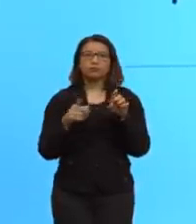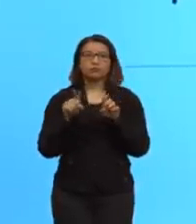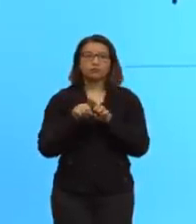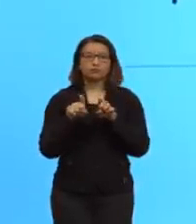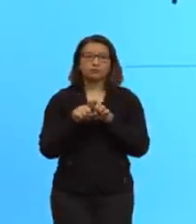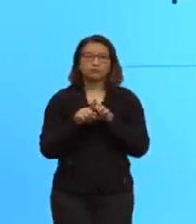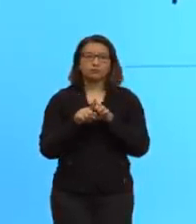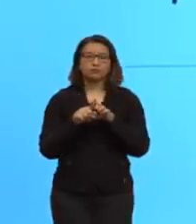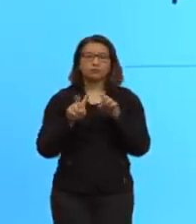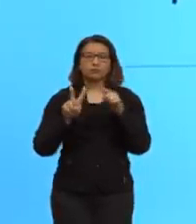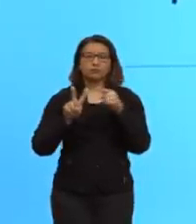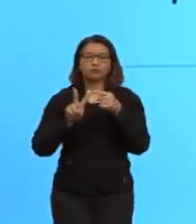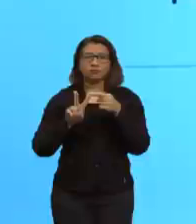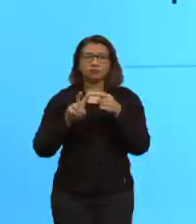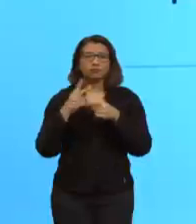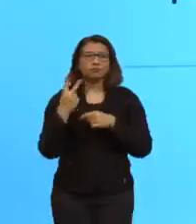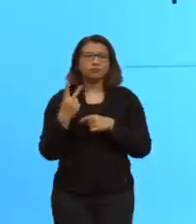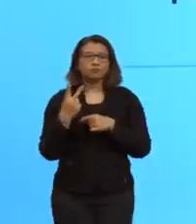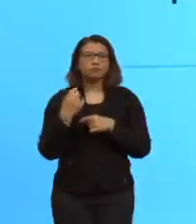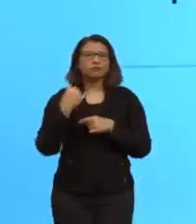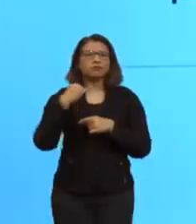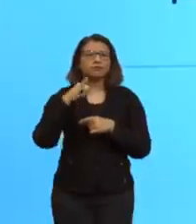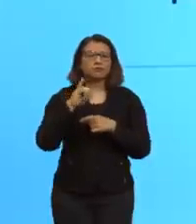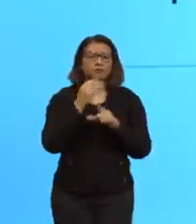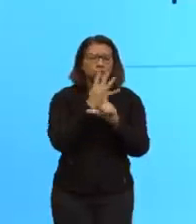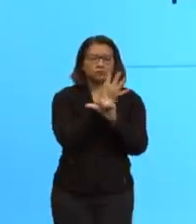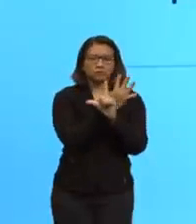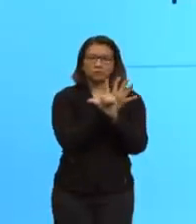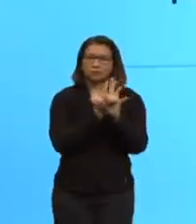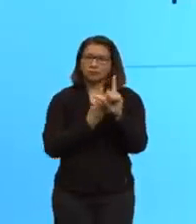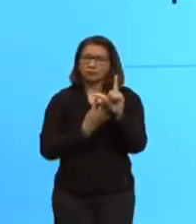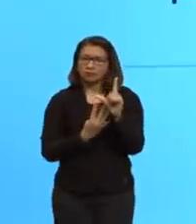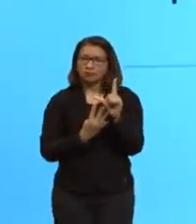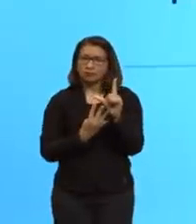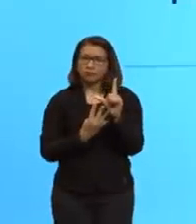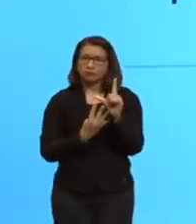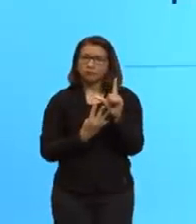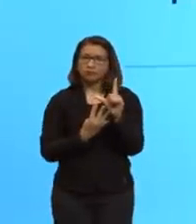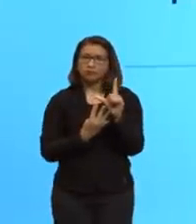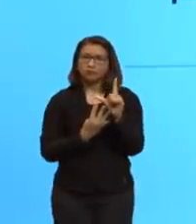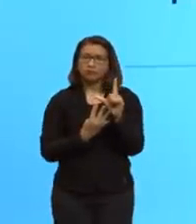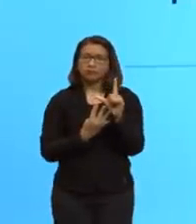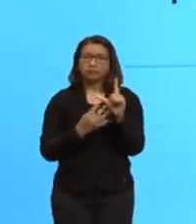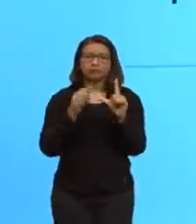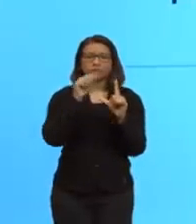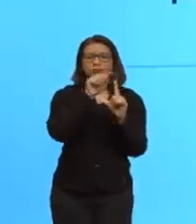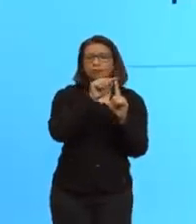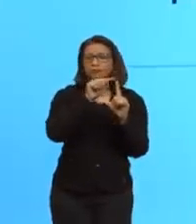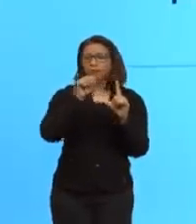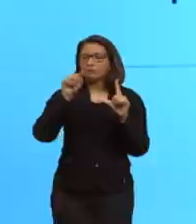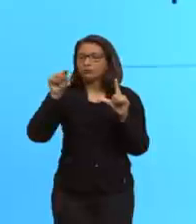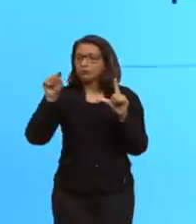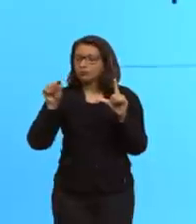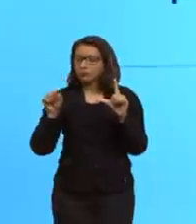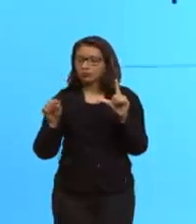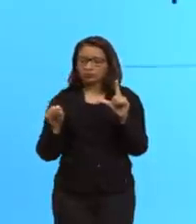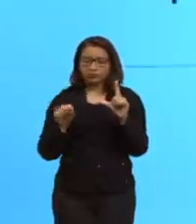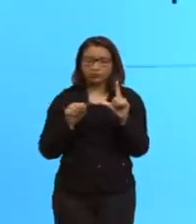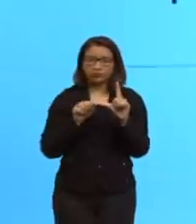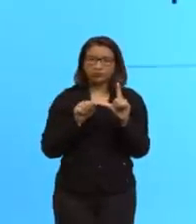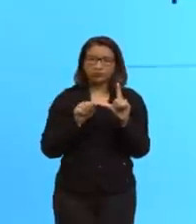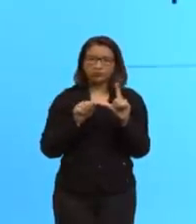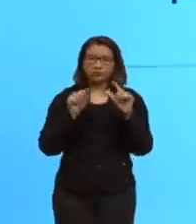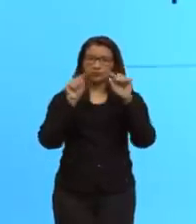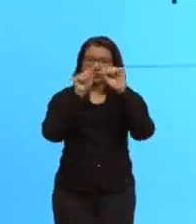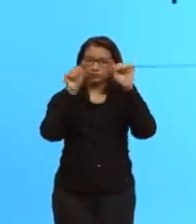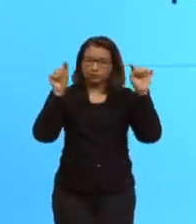de lembrar, que se ele é 4, 4 aqui, ó, e eu ampliar, eu tenho um quadrado,